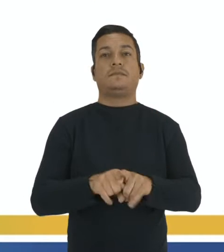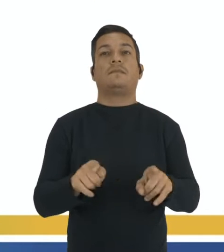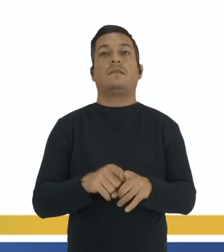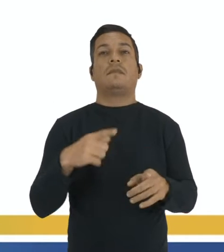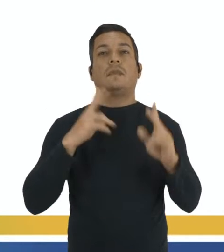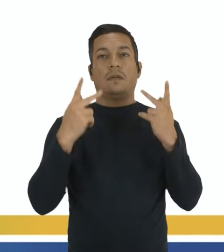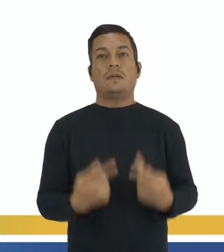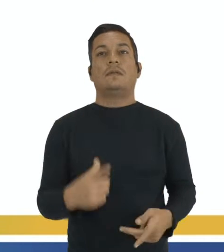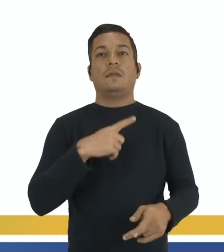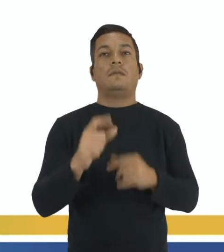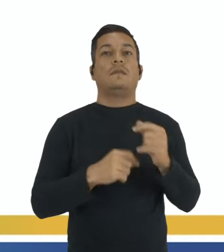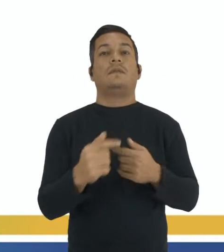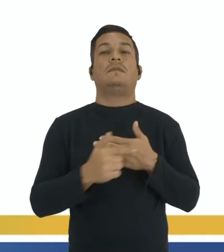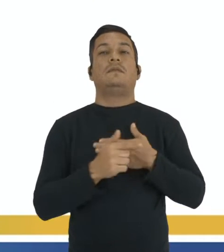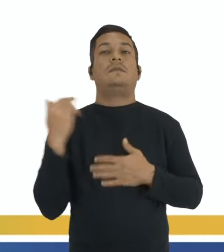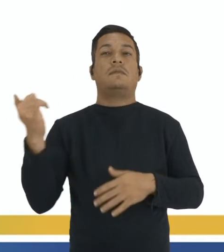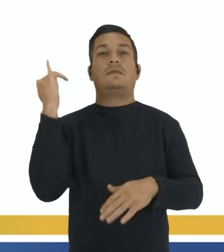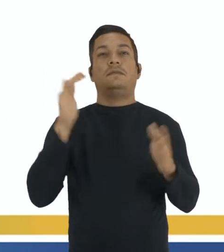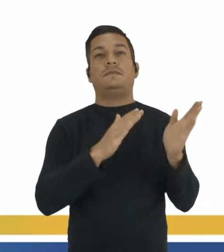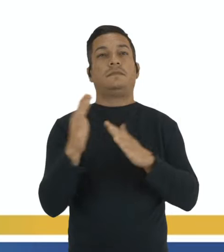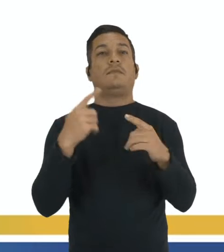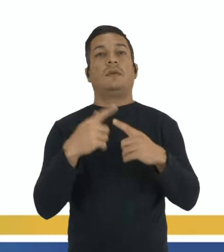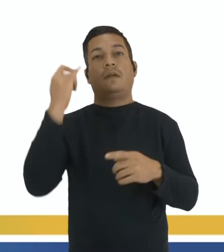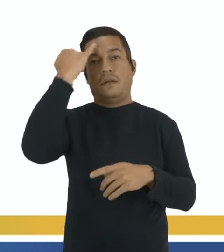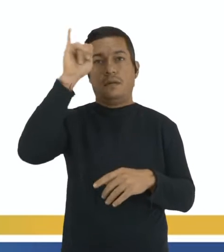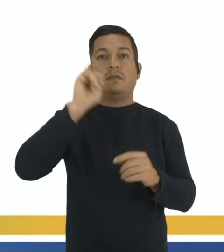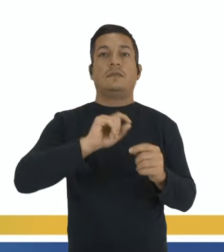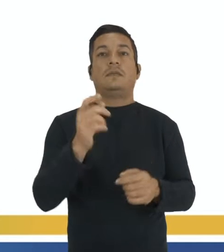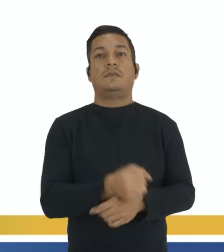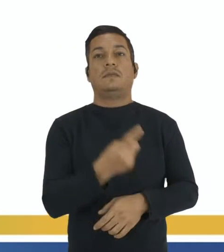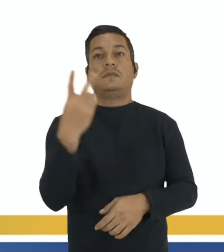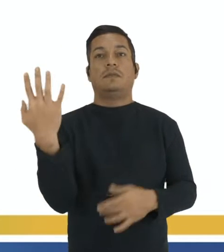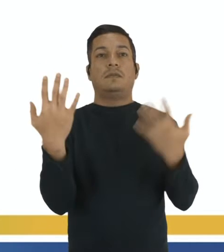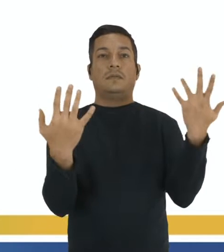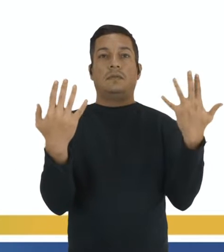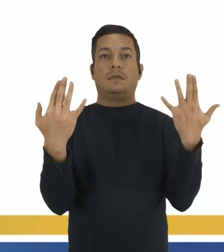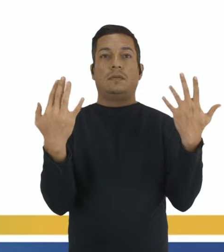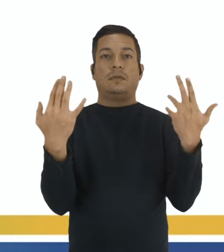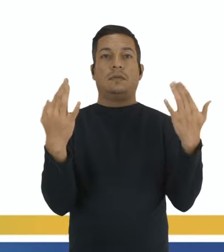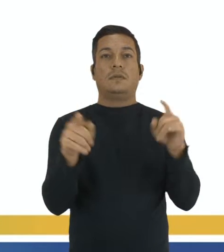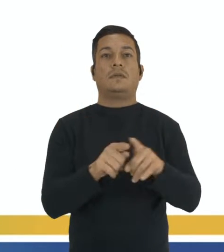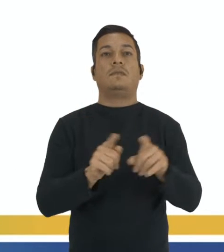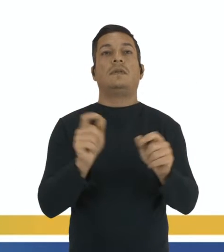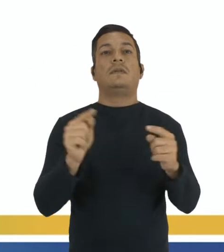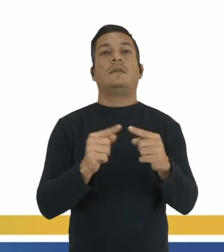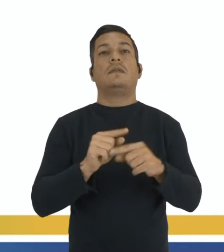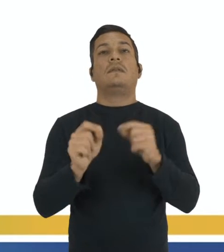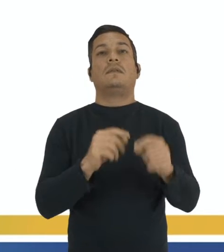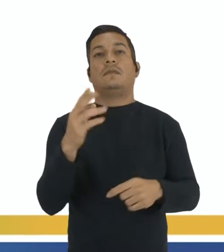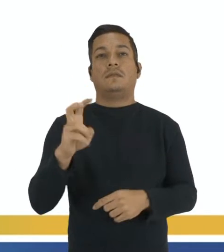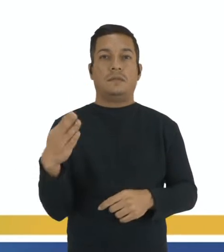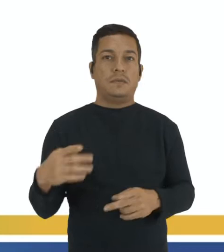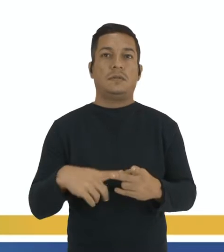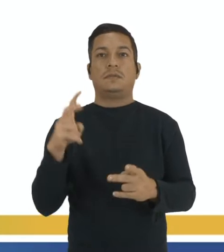papel importantíssimo nesse processo, pois a relação da ideia de contagem com os dedos da mão, por exemplo, 5 dedos, correspondia a 5 peixes,